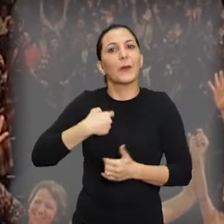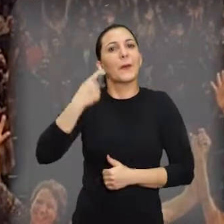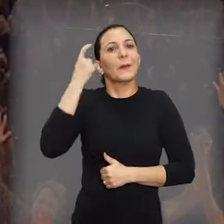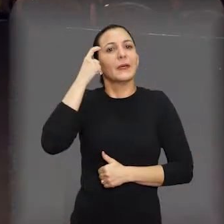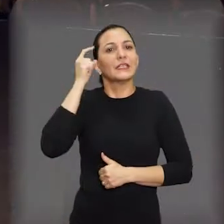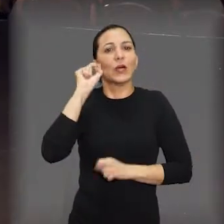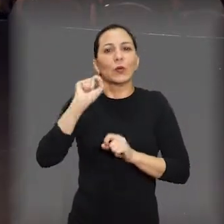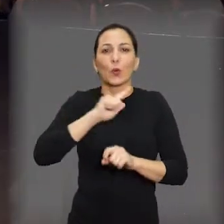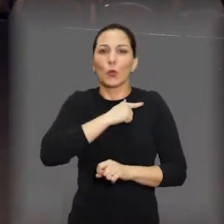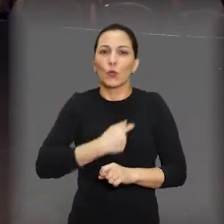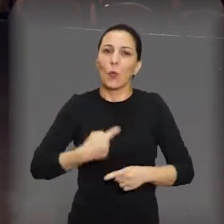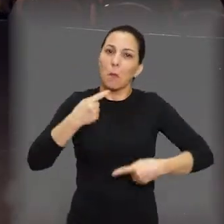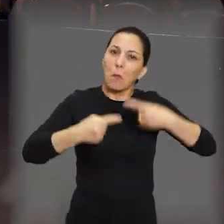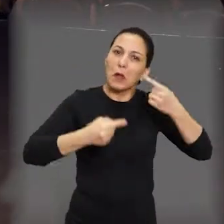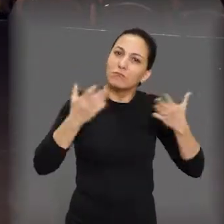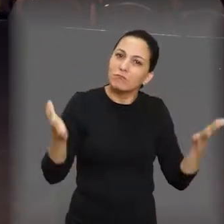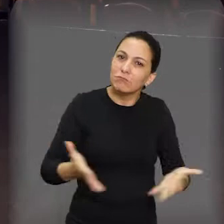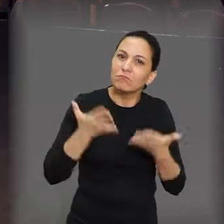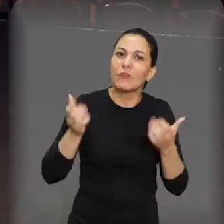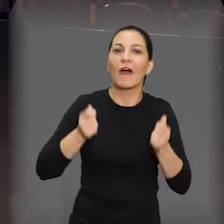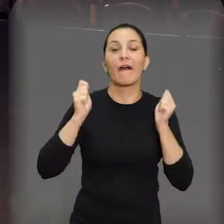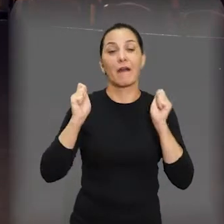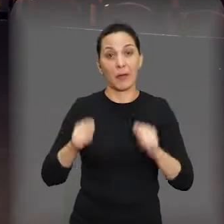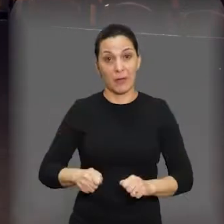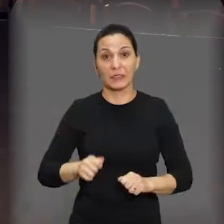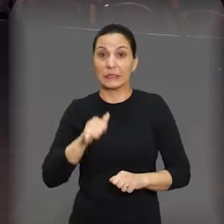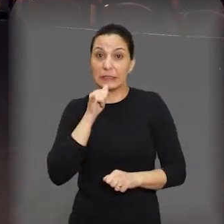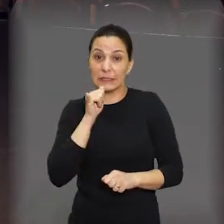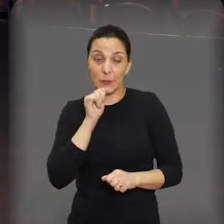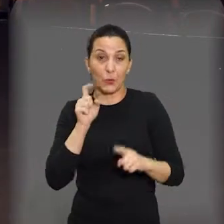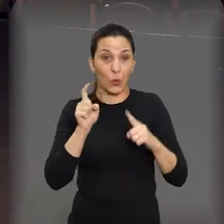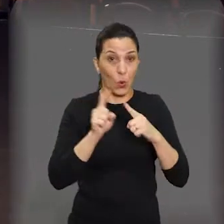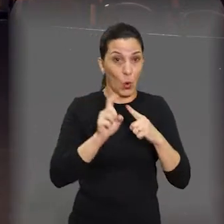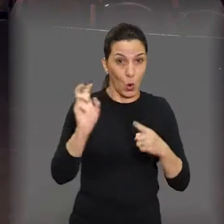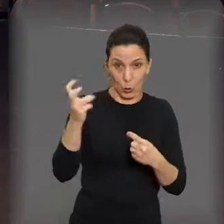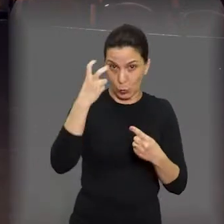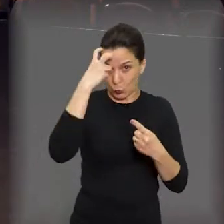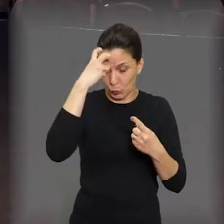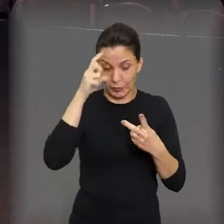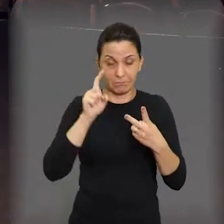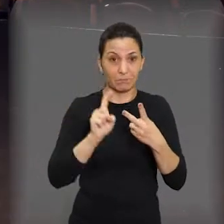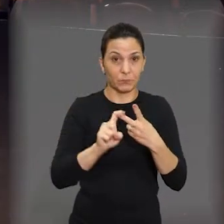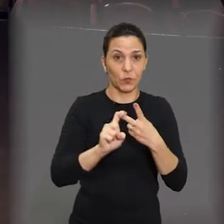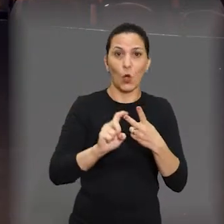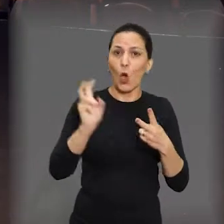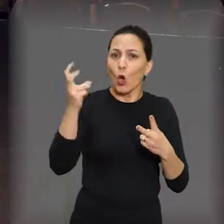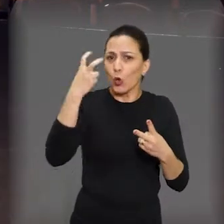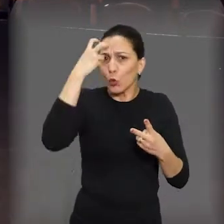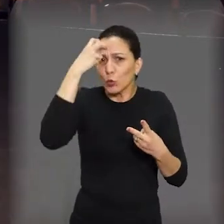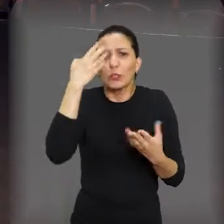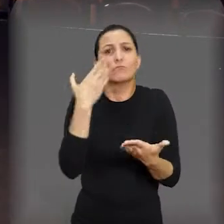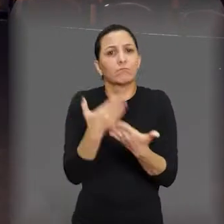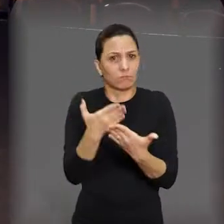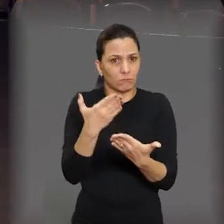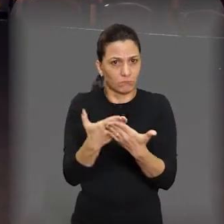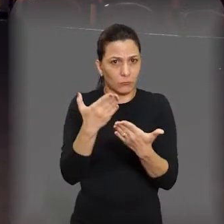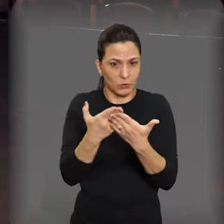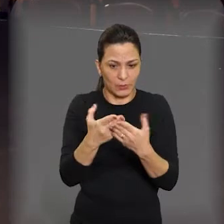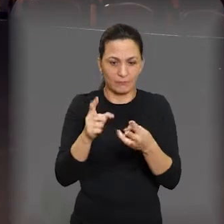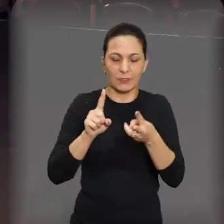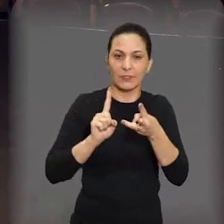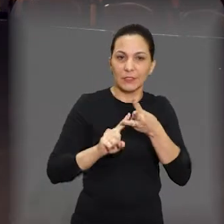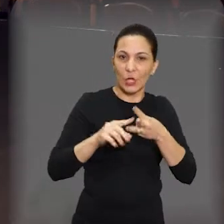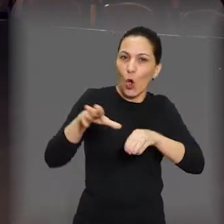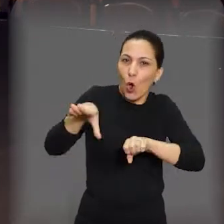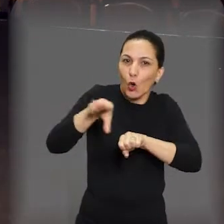obrigação do governo trabalhar políticas de incentivo, não só ao incentivo à cultura, como incentivo ao